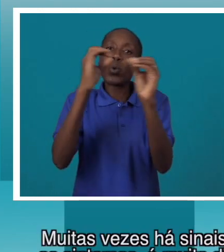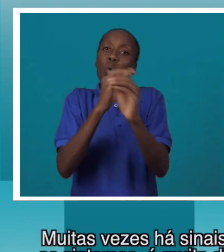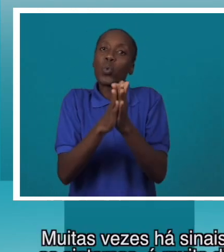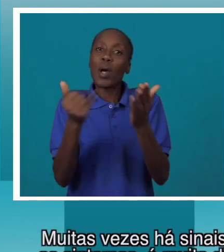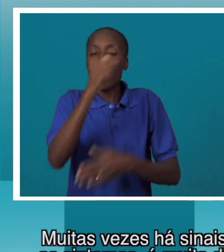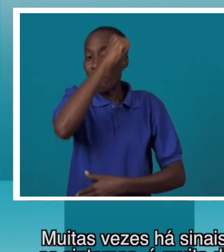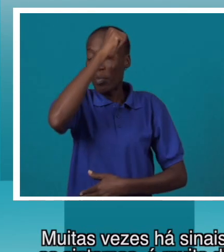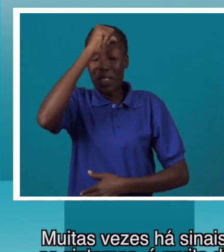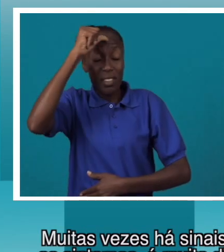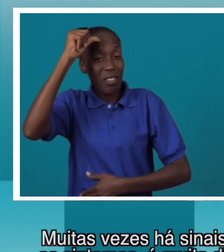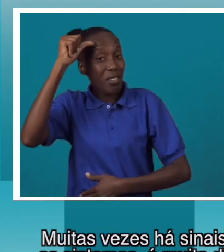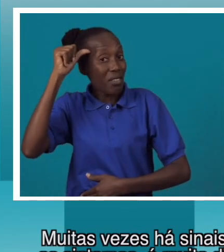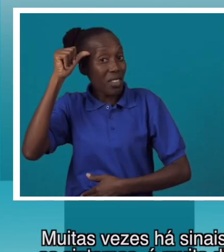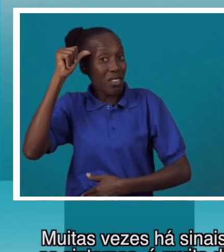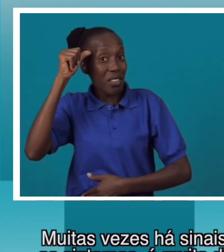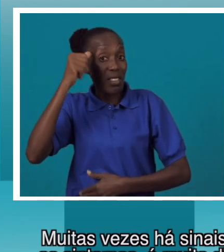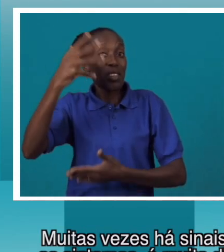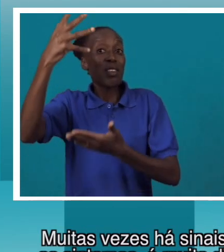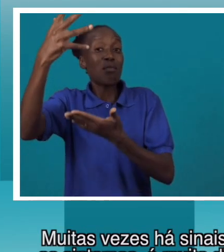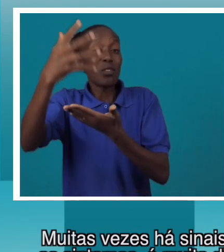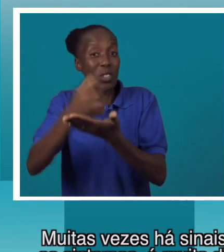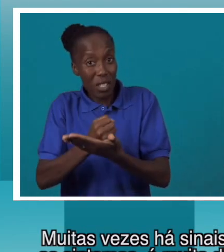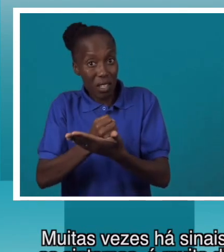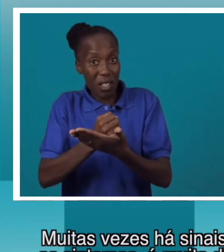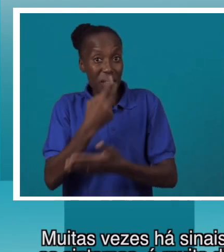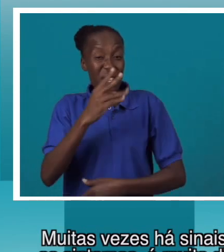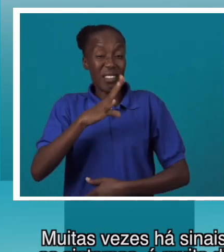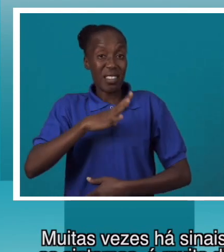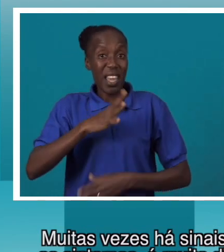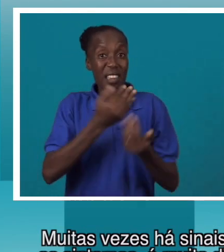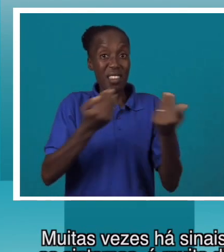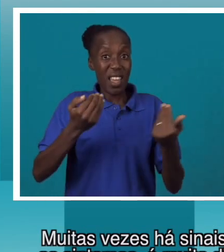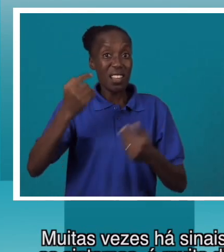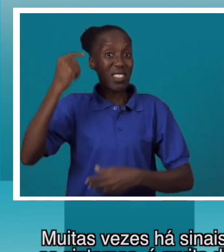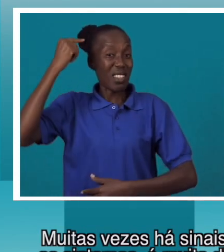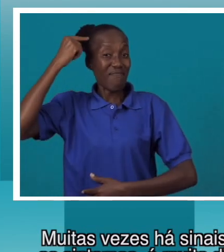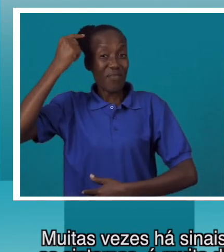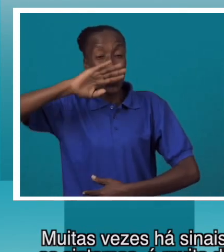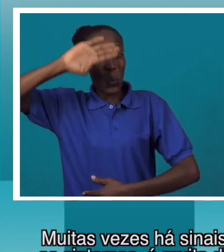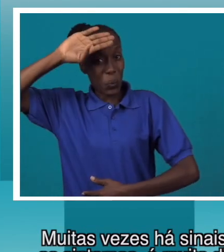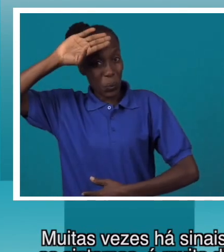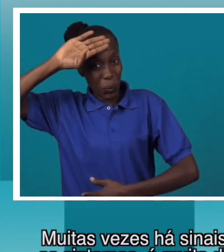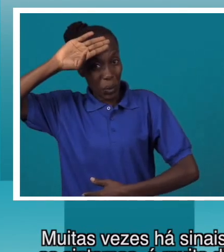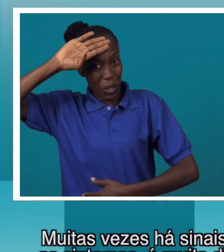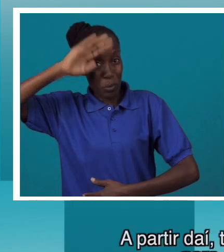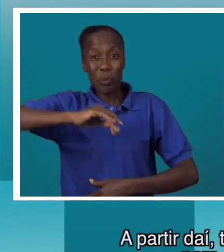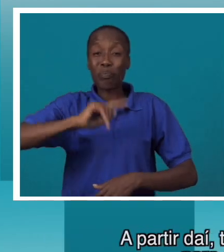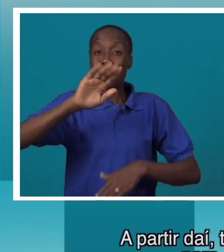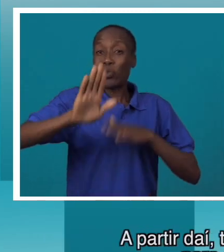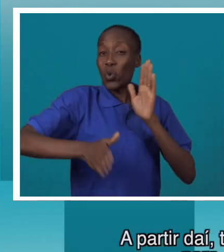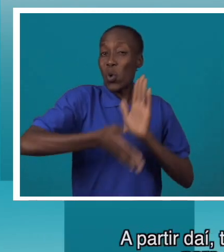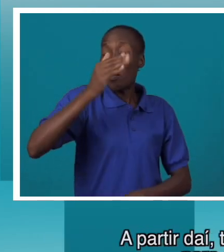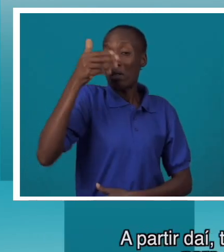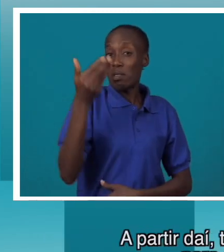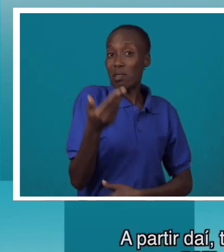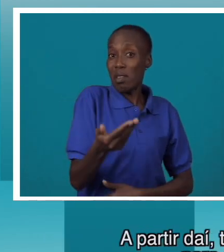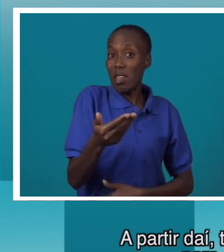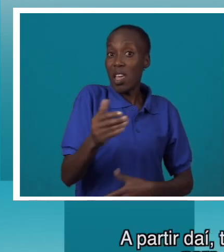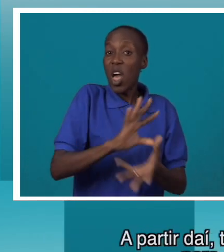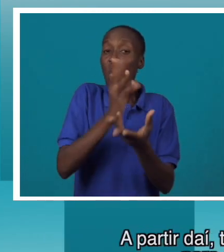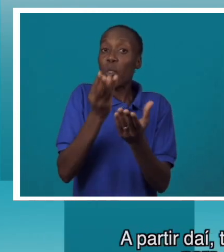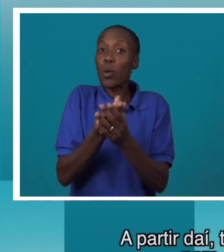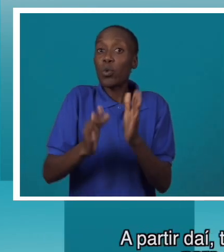informação sobre os sintomas é muito difícil identificar que estamos diante de uma criança com autismo. Então a